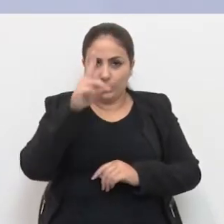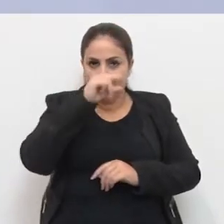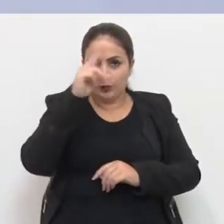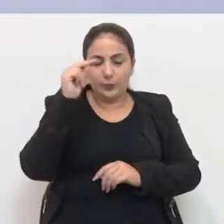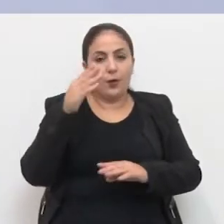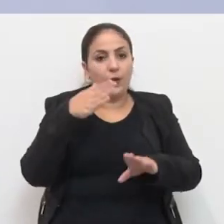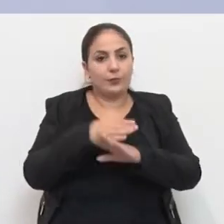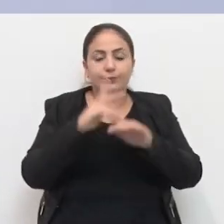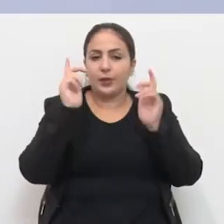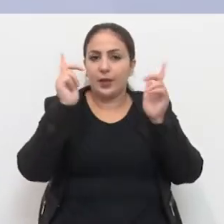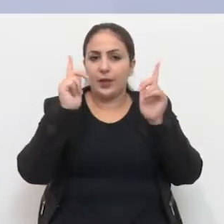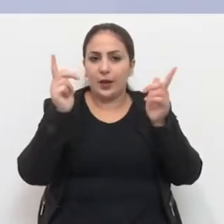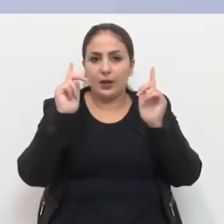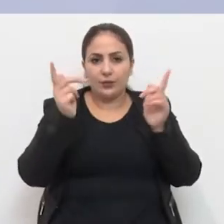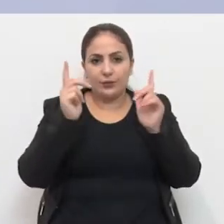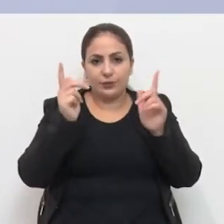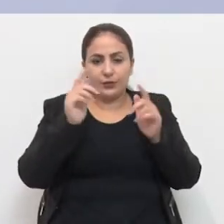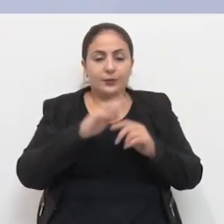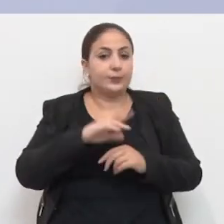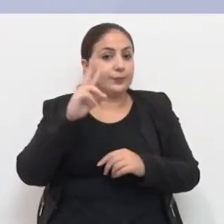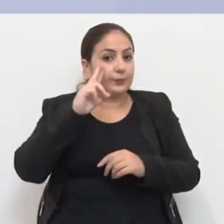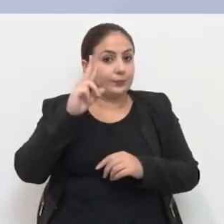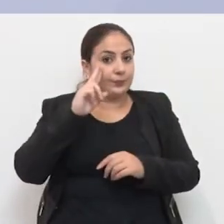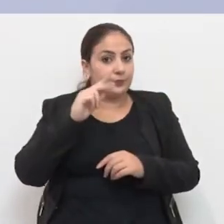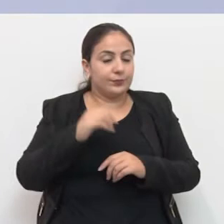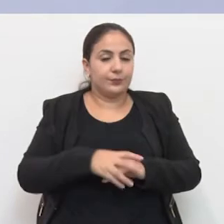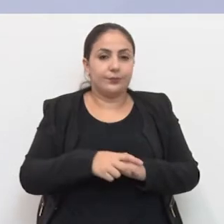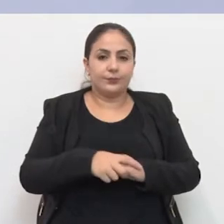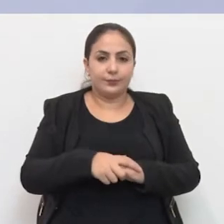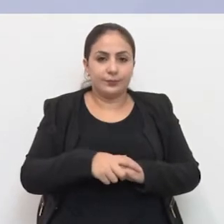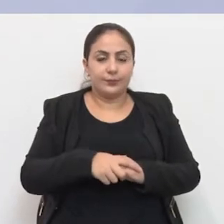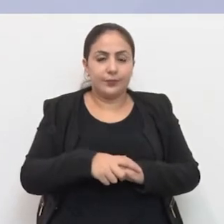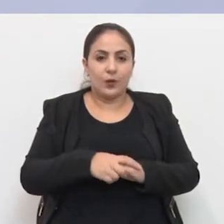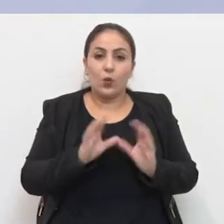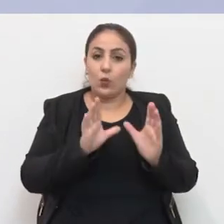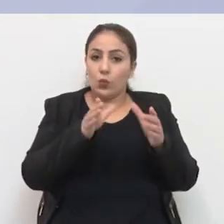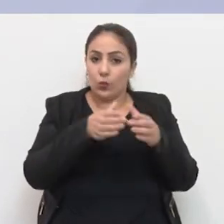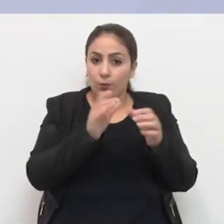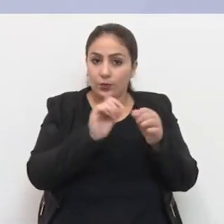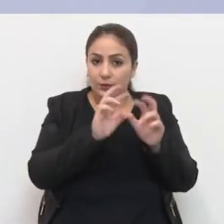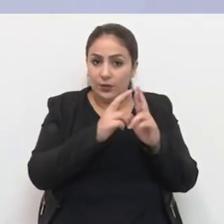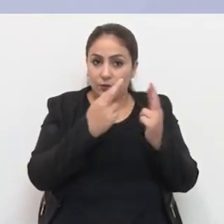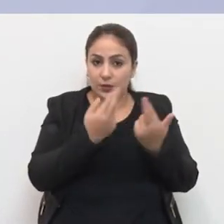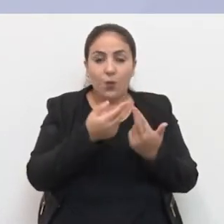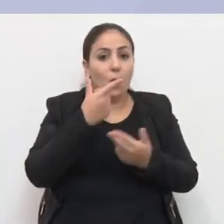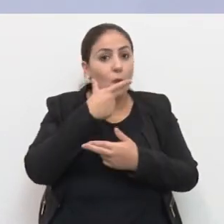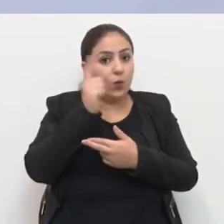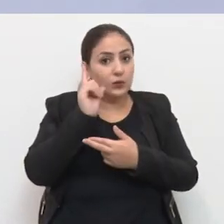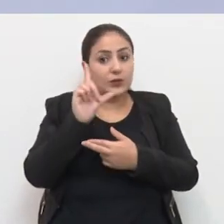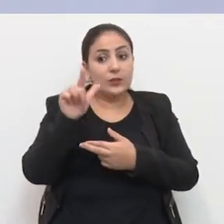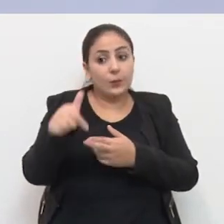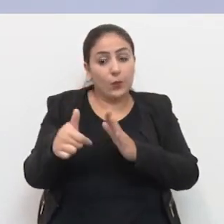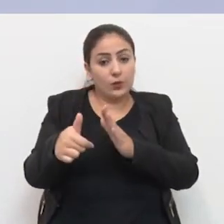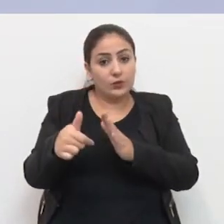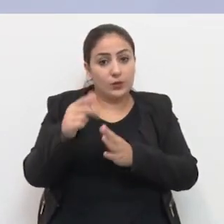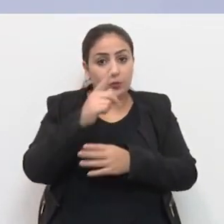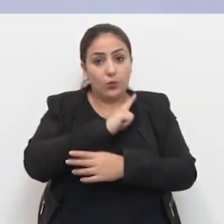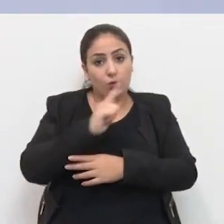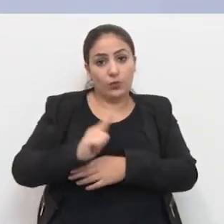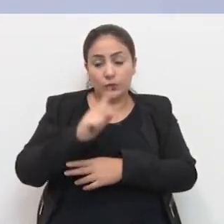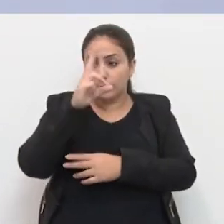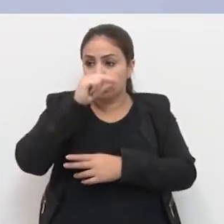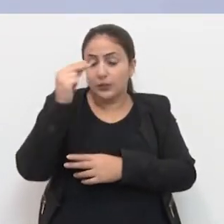municipais entrarão em greve a partir de segunda-feira. A categoria se reuniu ontem após o governo